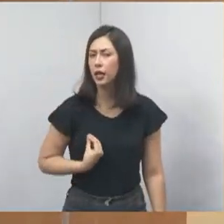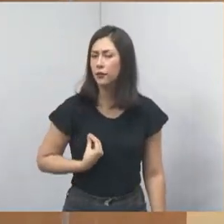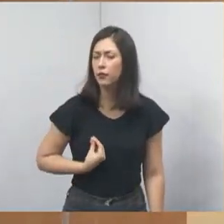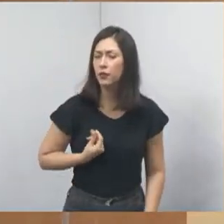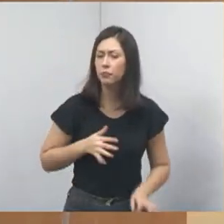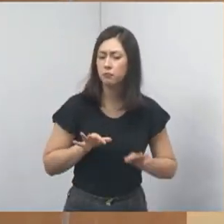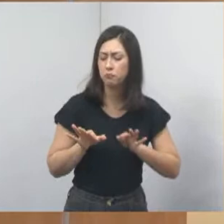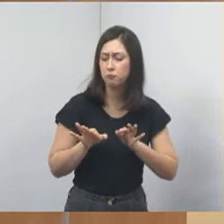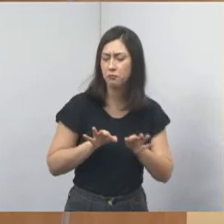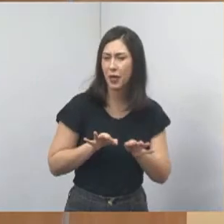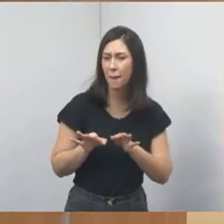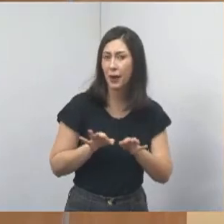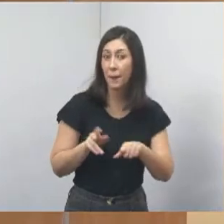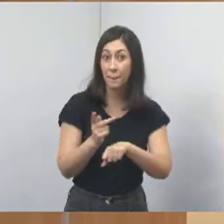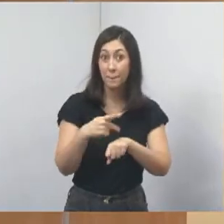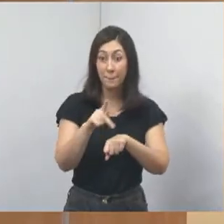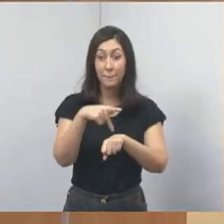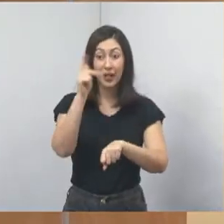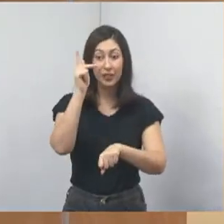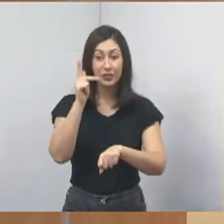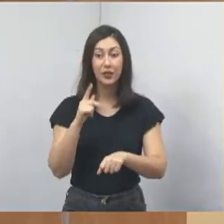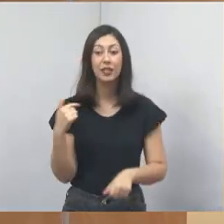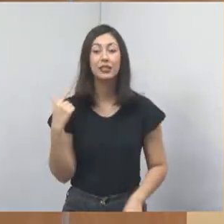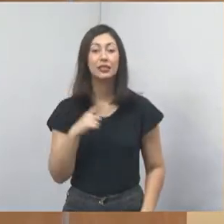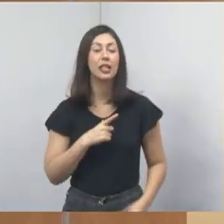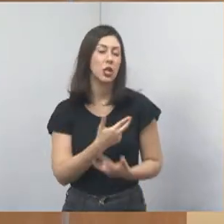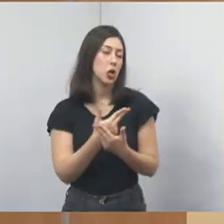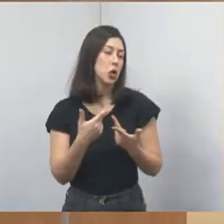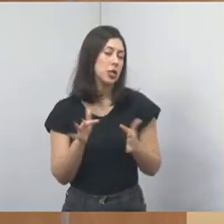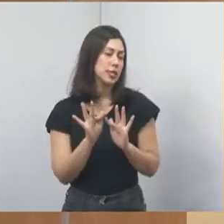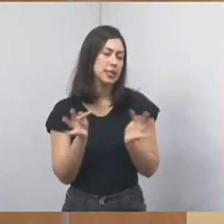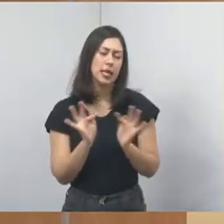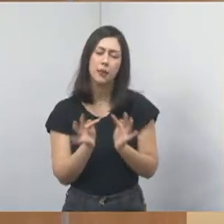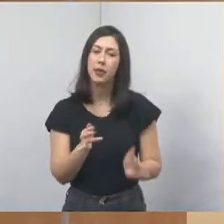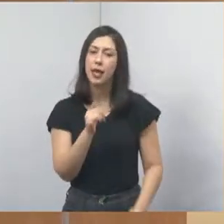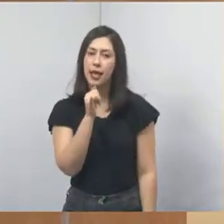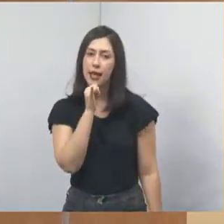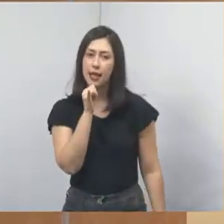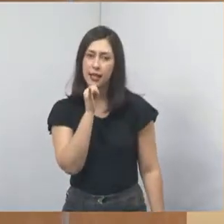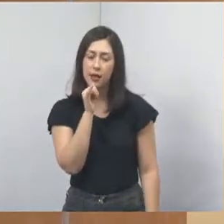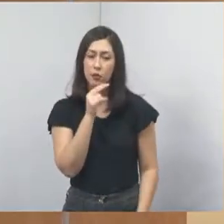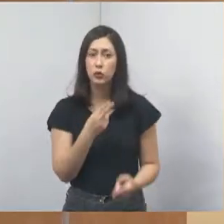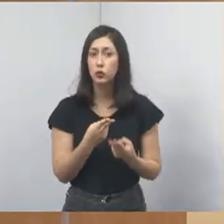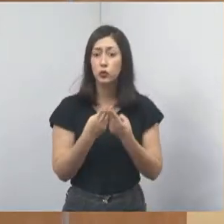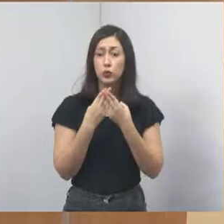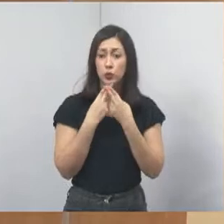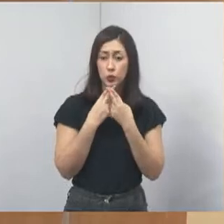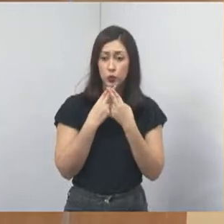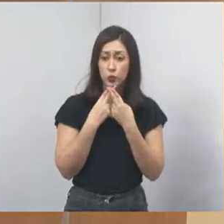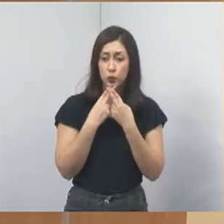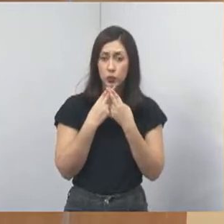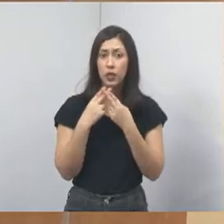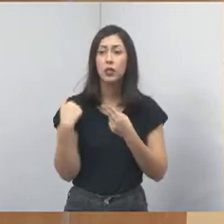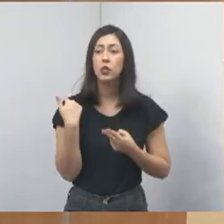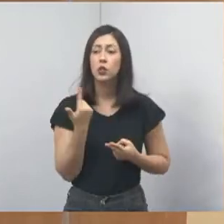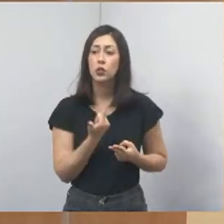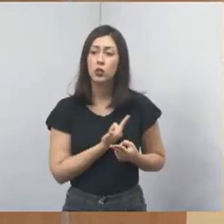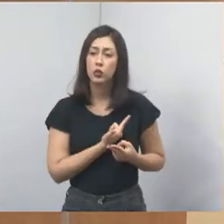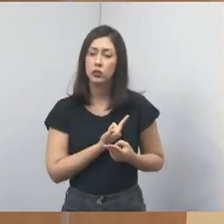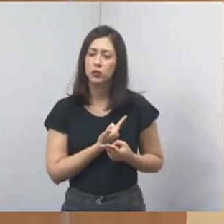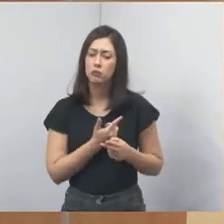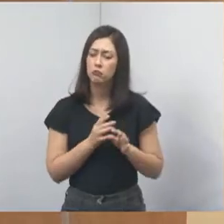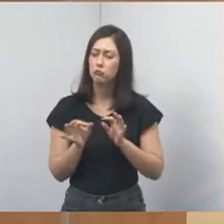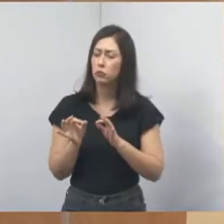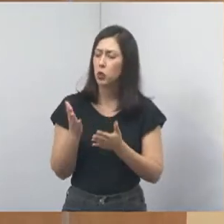preparação para a Páscoa, nós temos coisas tão simples, que é do jejum que nós fazemos, a gente separar aquilo que nós iríamos comer e, de